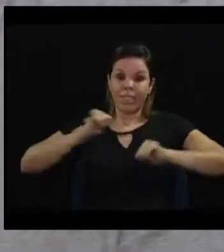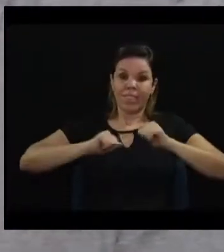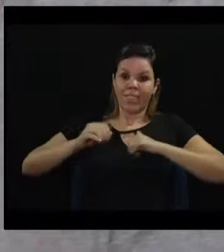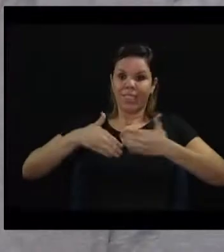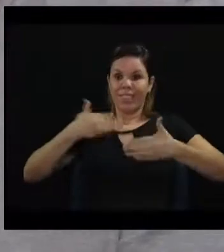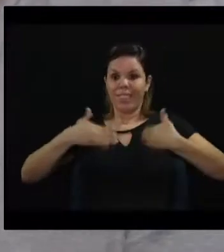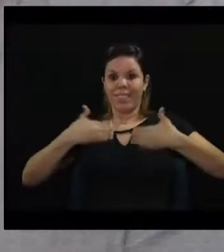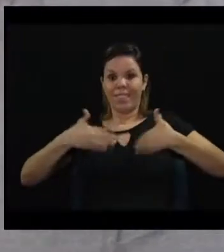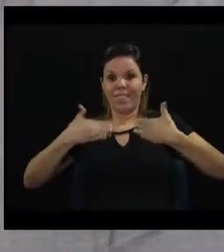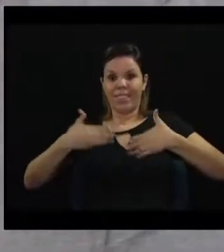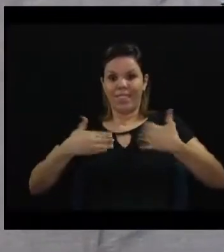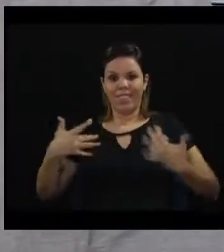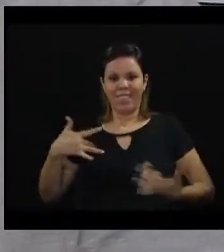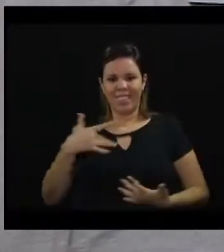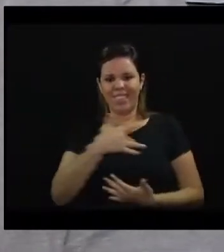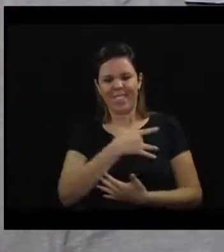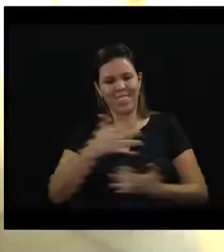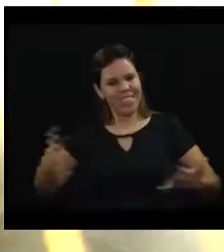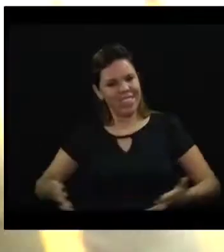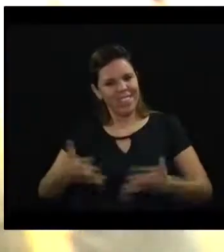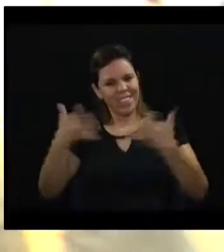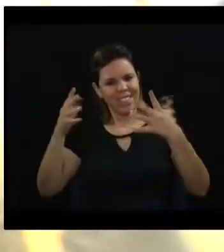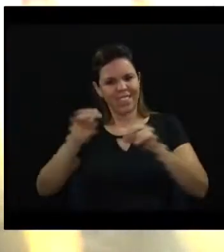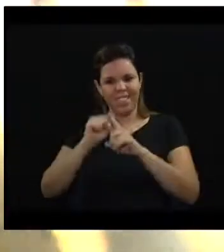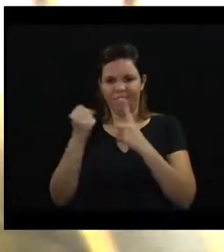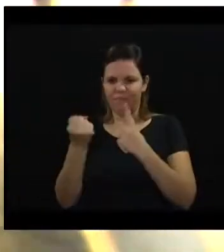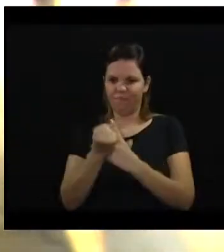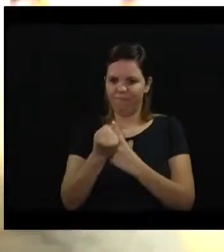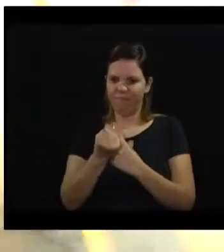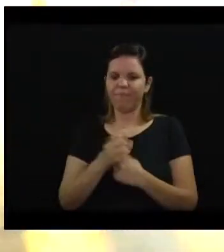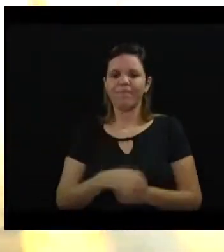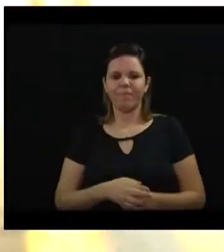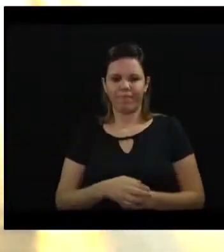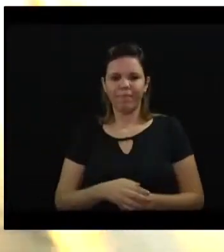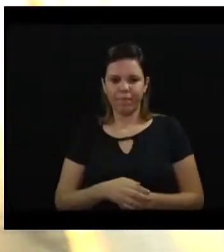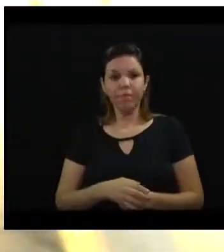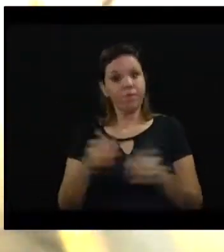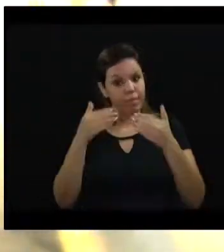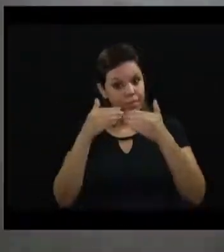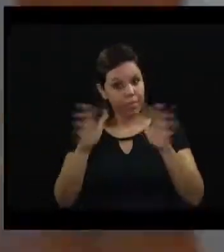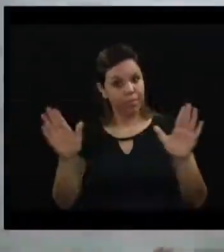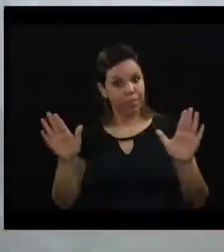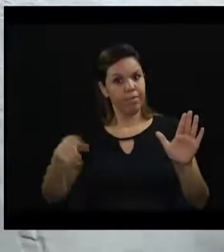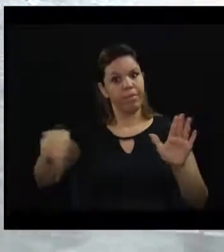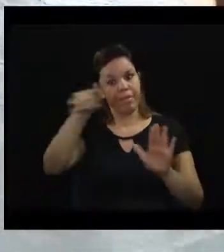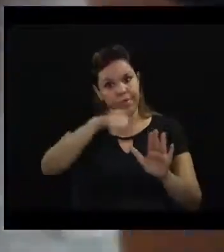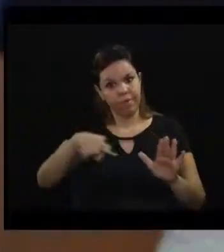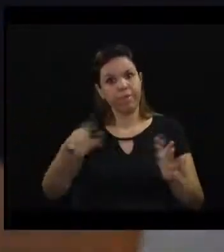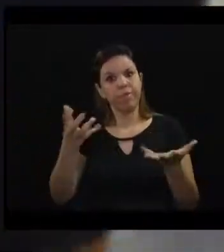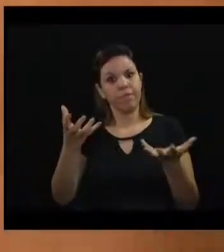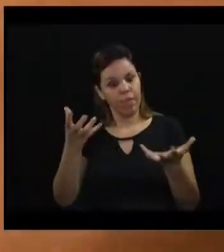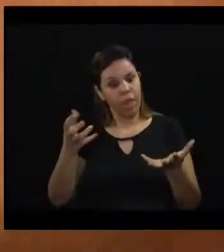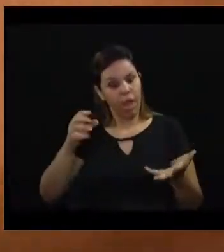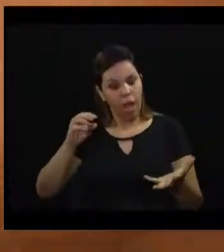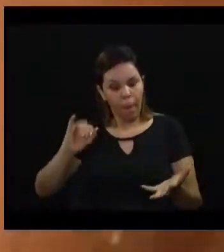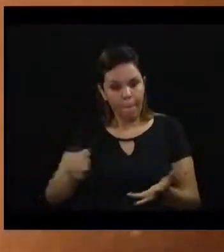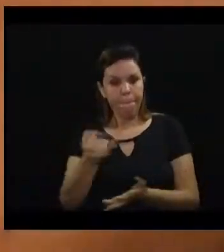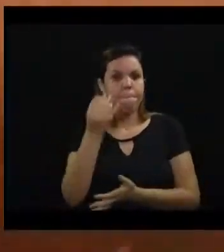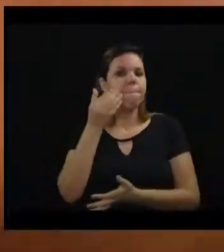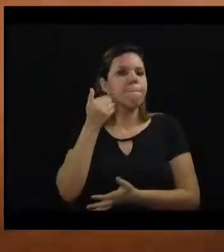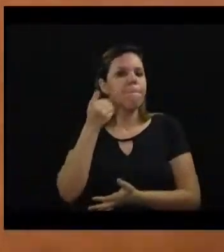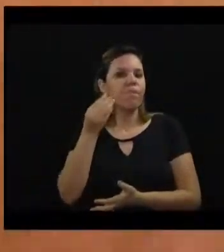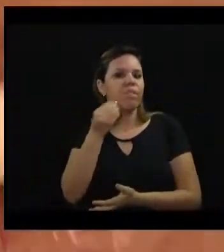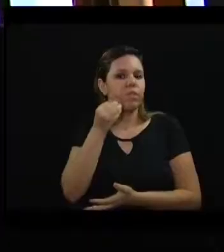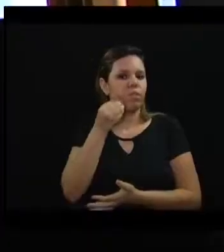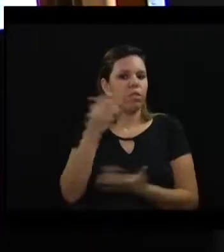né, de uma forma saudável e produtiva socialmente. Para isso, as portas estão abertas. Basta agarrar as oportunidades